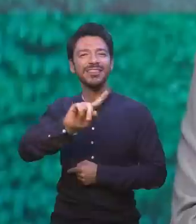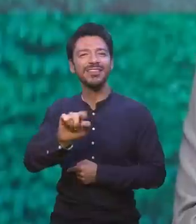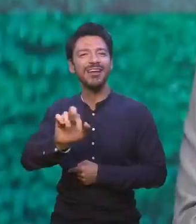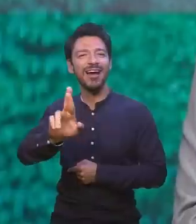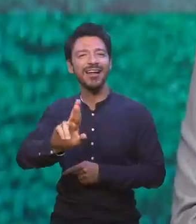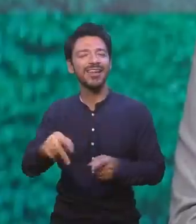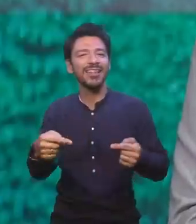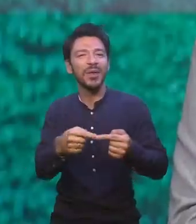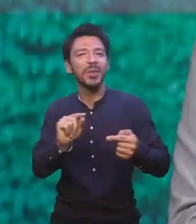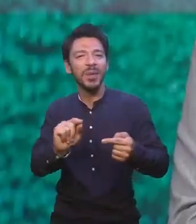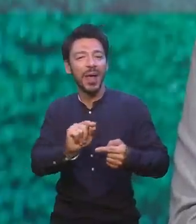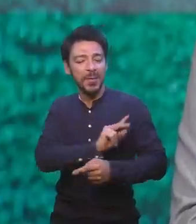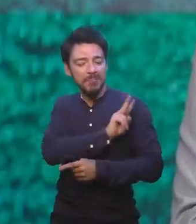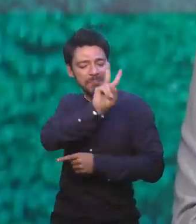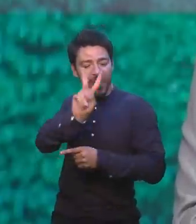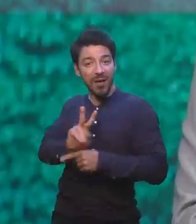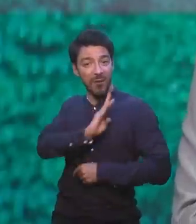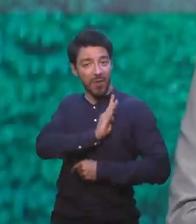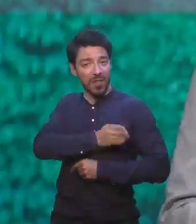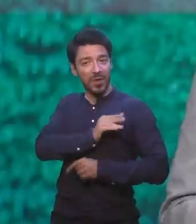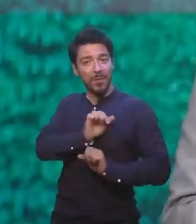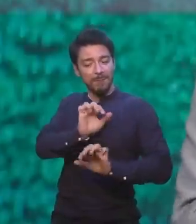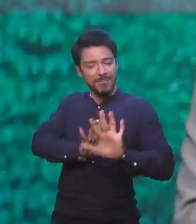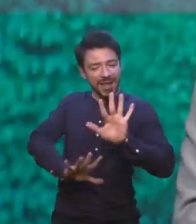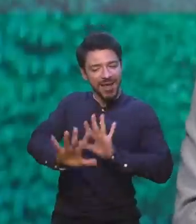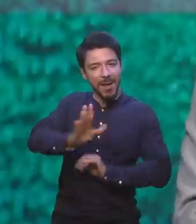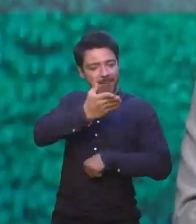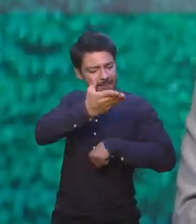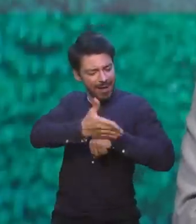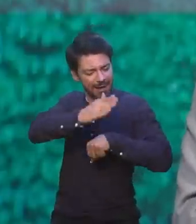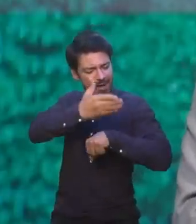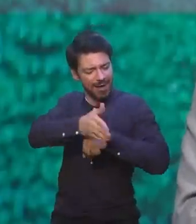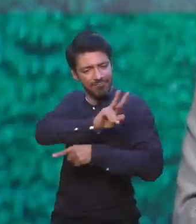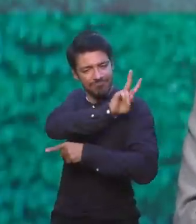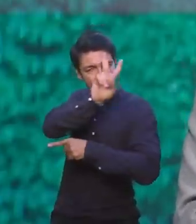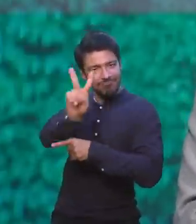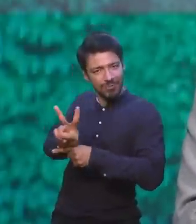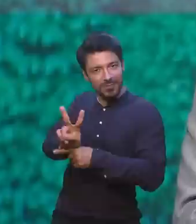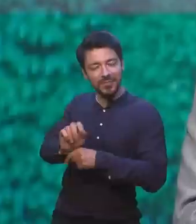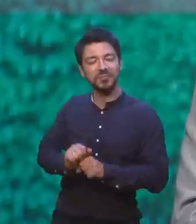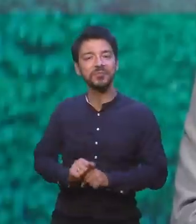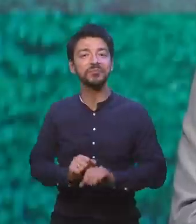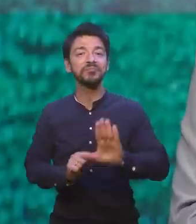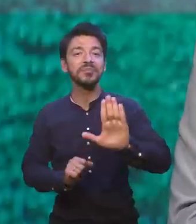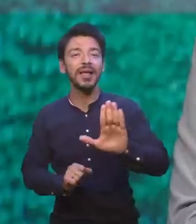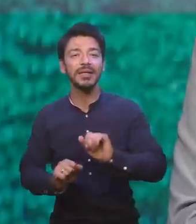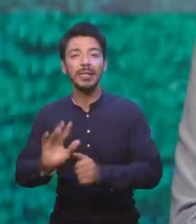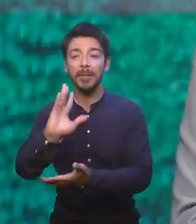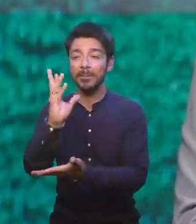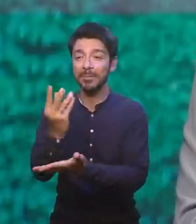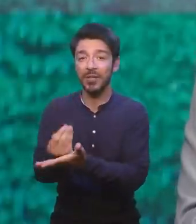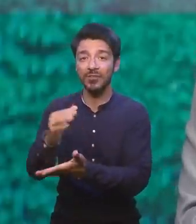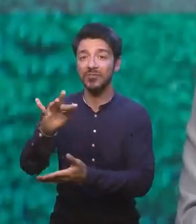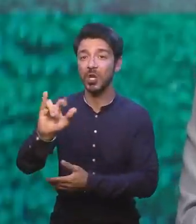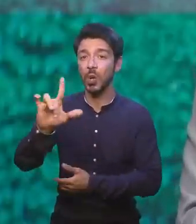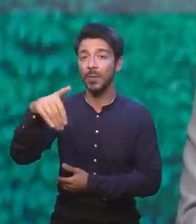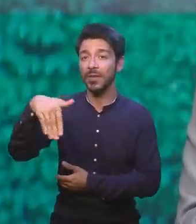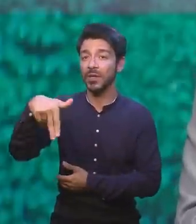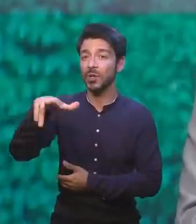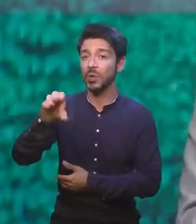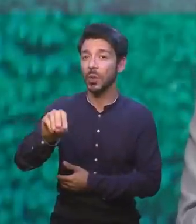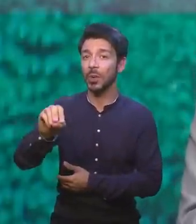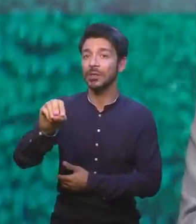obra do Divaldo, Grilhões Partidos, e ali o espírito Filomena diz assim, o porvir pode